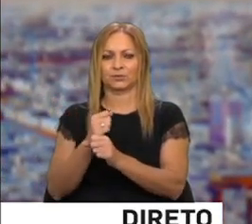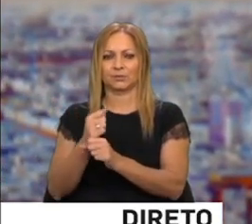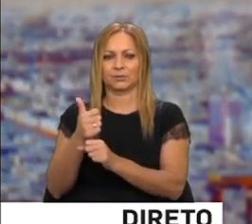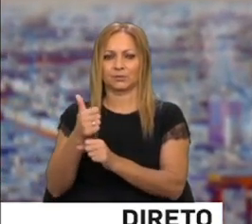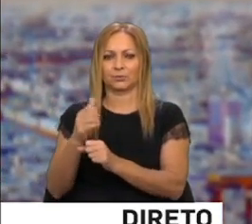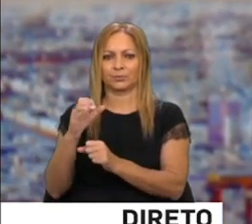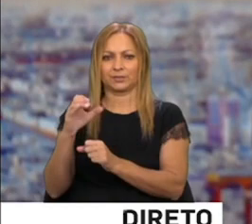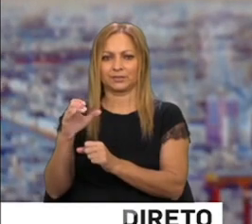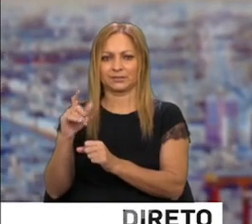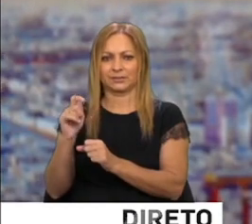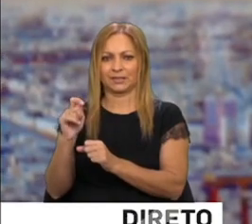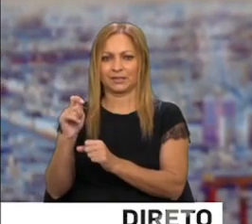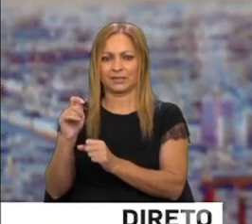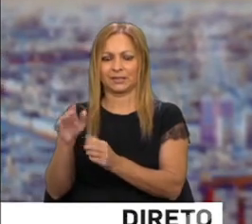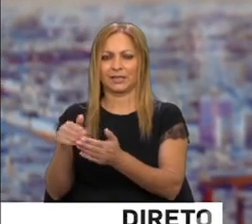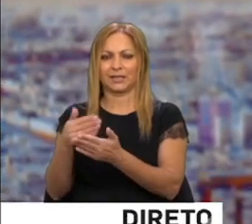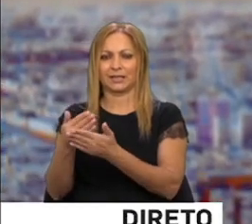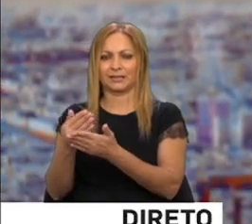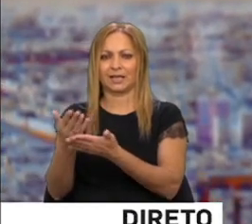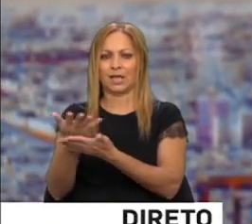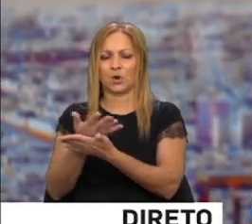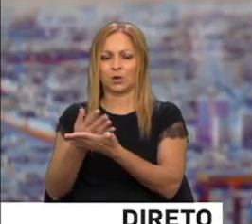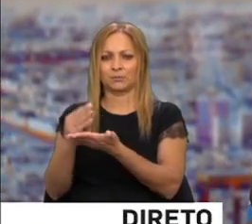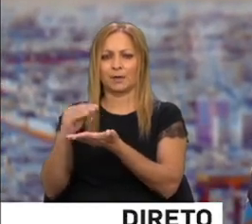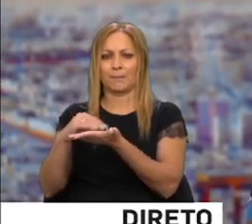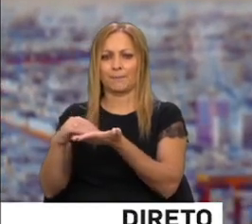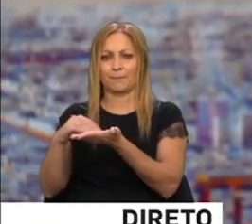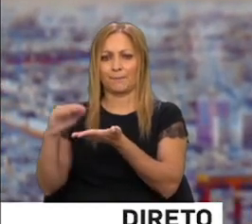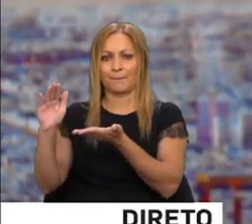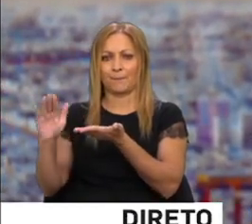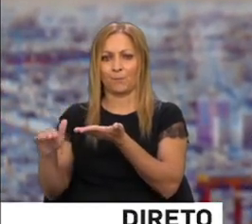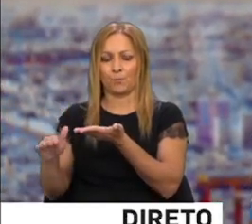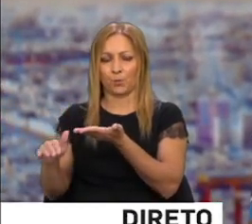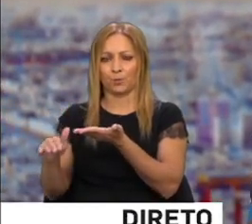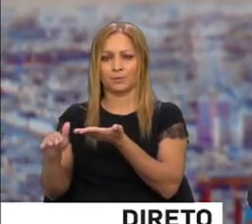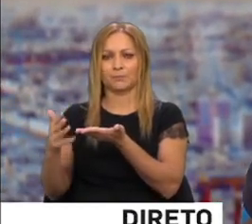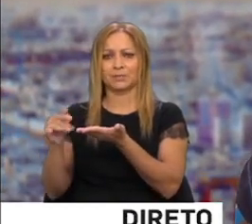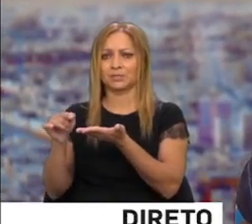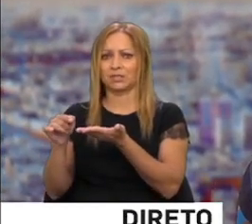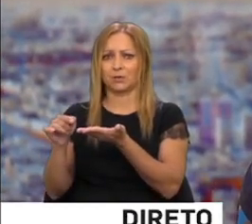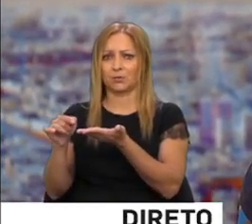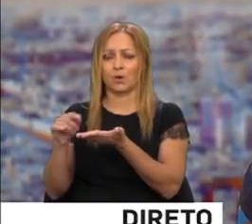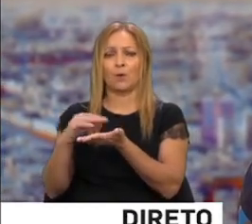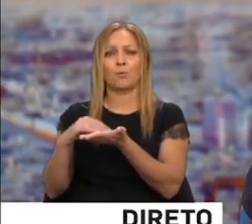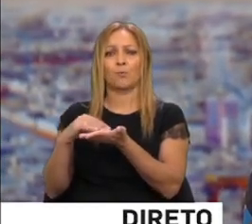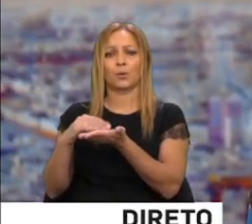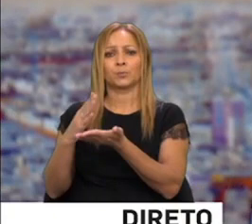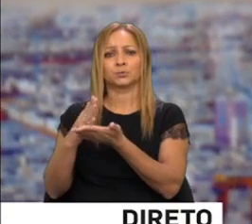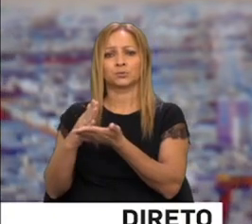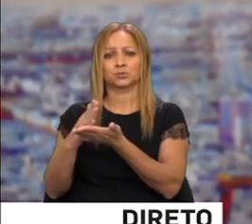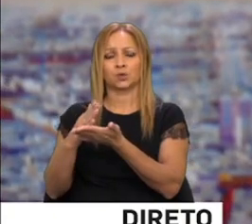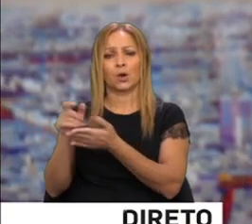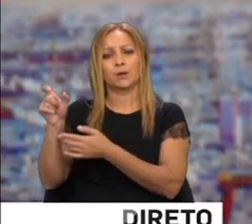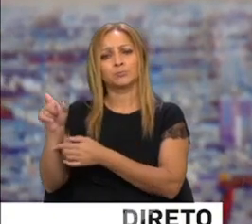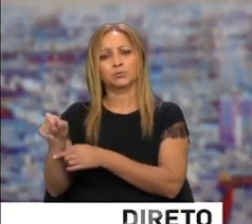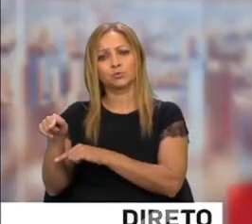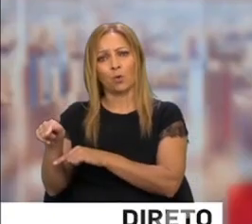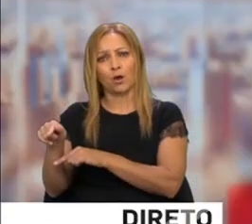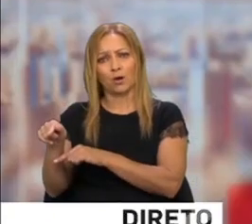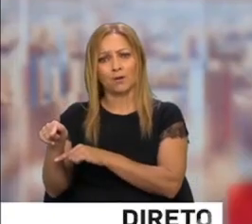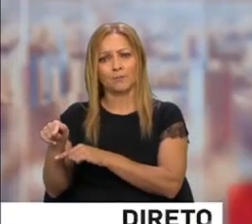será empobrecer a economia está apenas empobrecer o lado mais fraco da economia que é o consumidor final